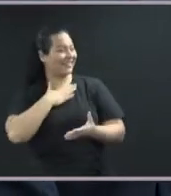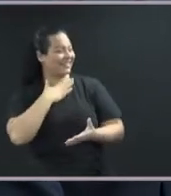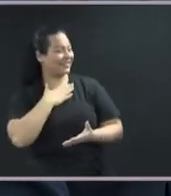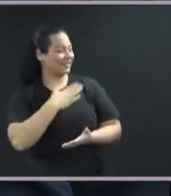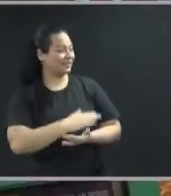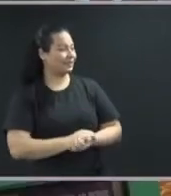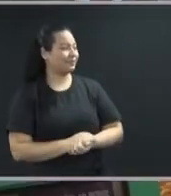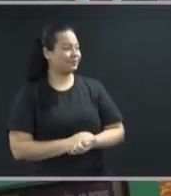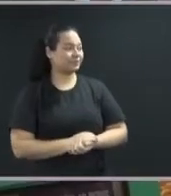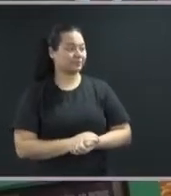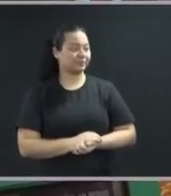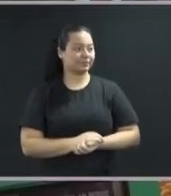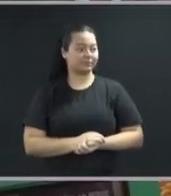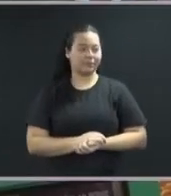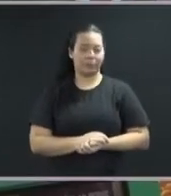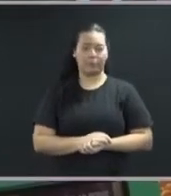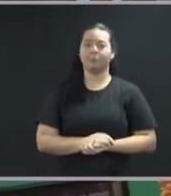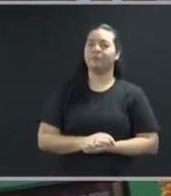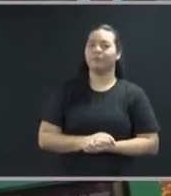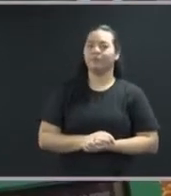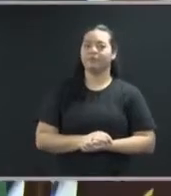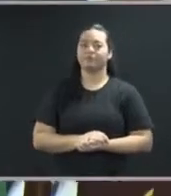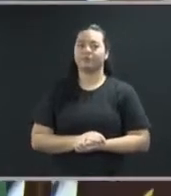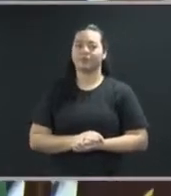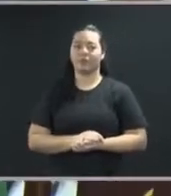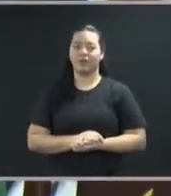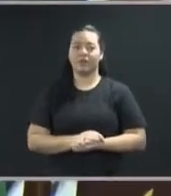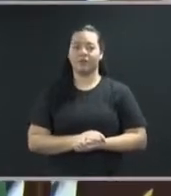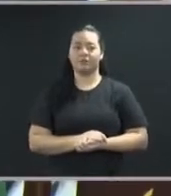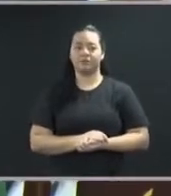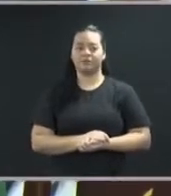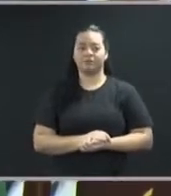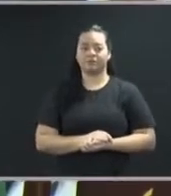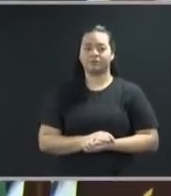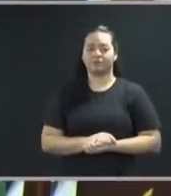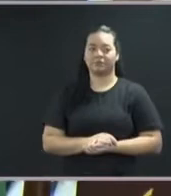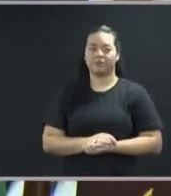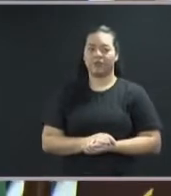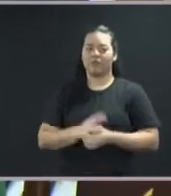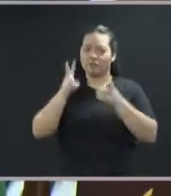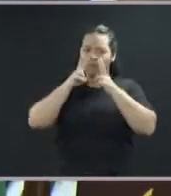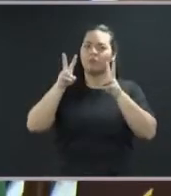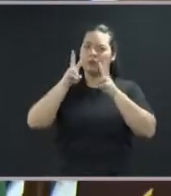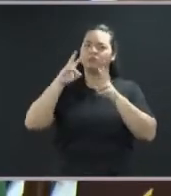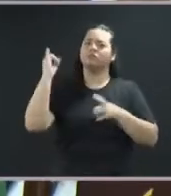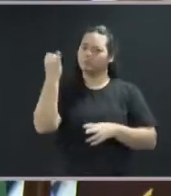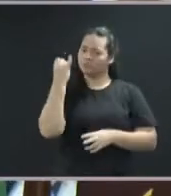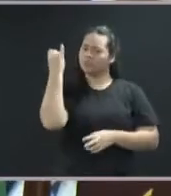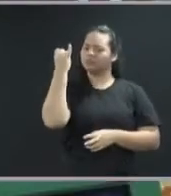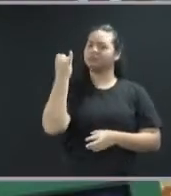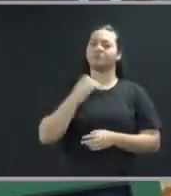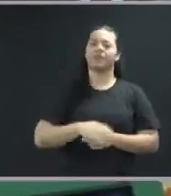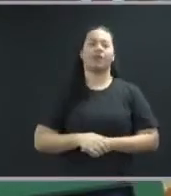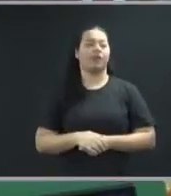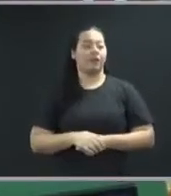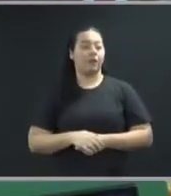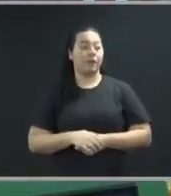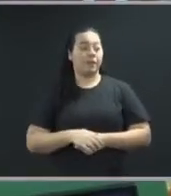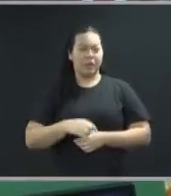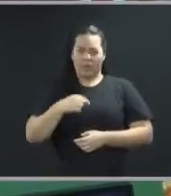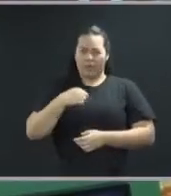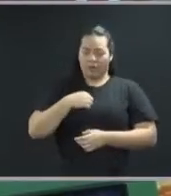A primeira vez que eu fui expulsar o demônio, por isso que testemunho é importante. Eu vi um testemunho do